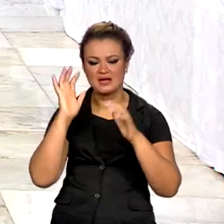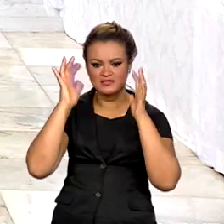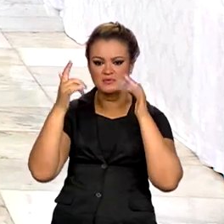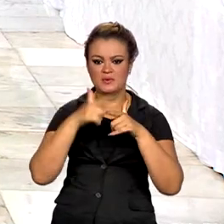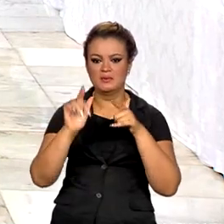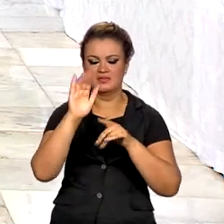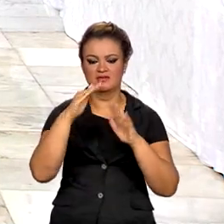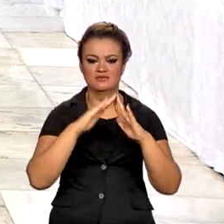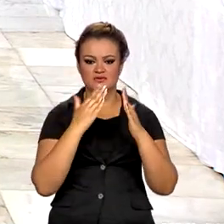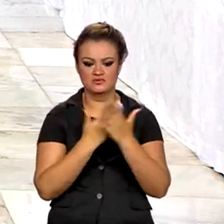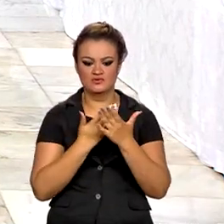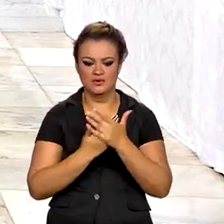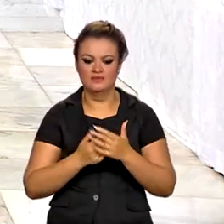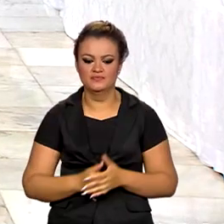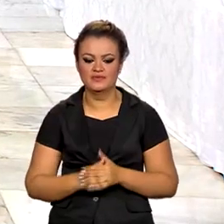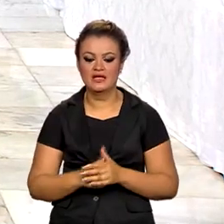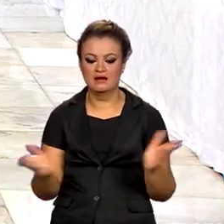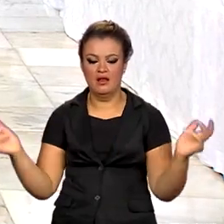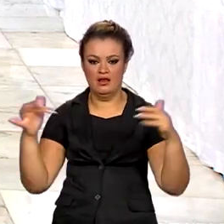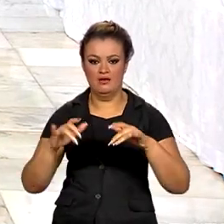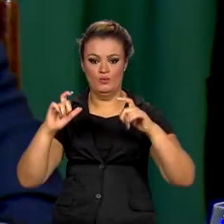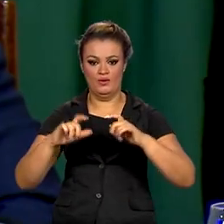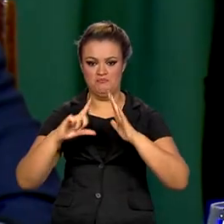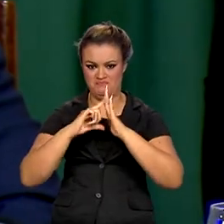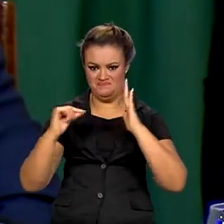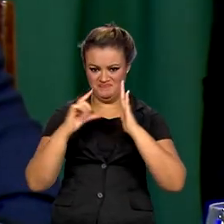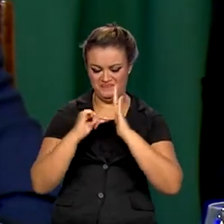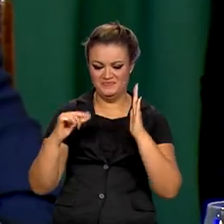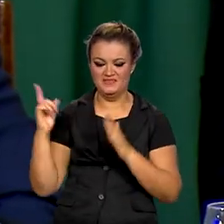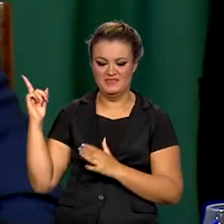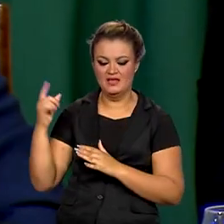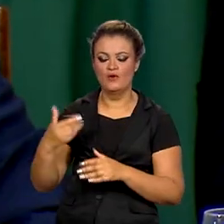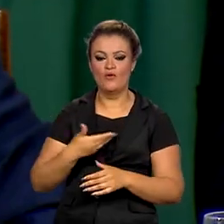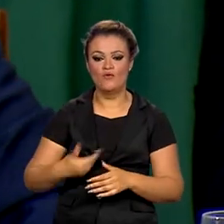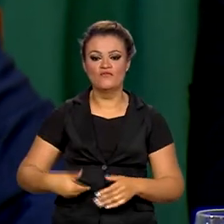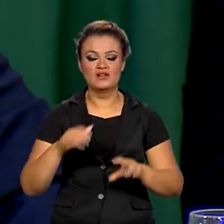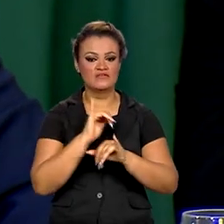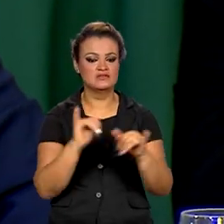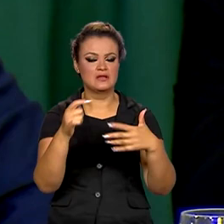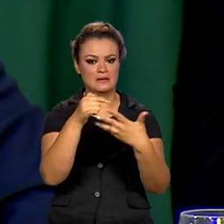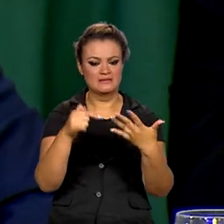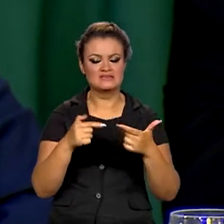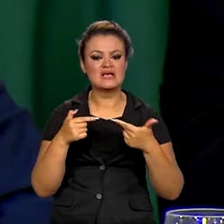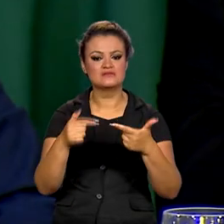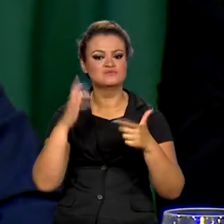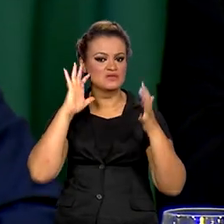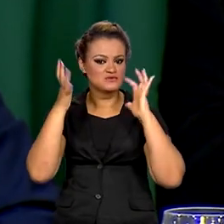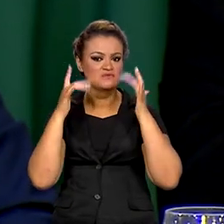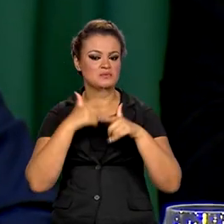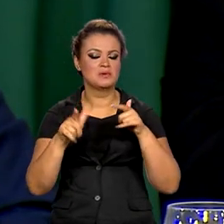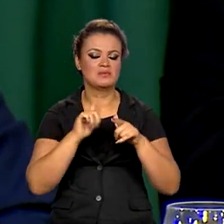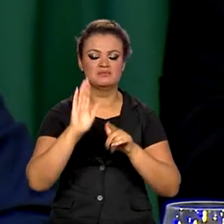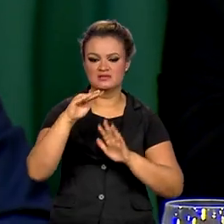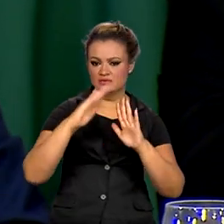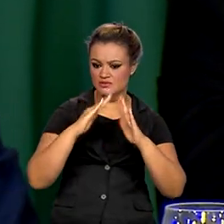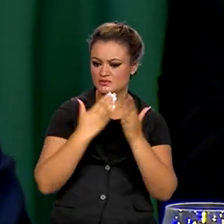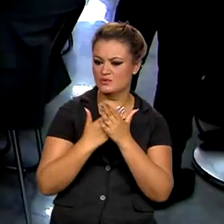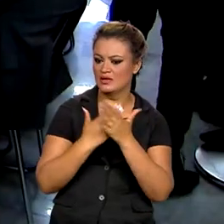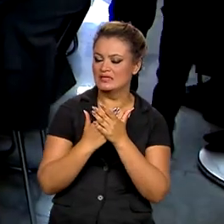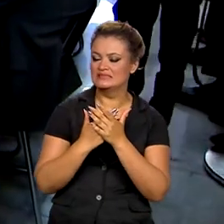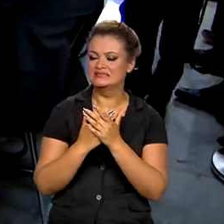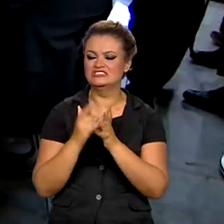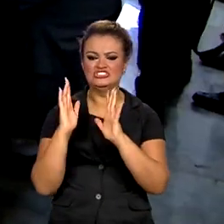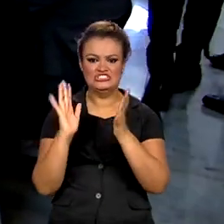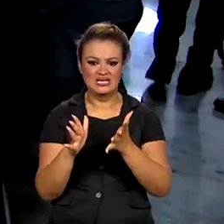nas escolas. No encontro no Palácio do Planalto, o Governo Federal anunciou uma série de ações para enfrentar o problema, que